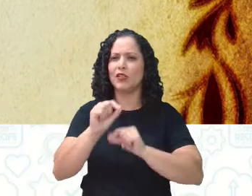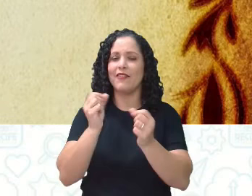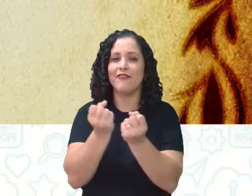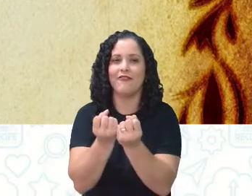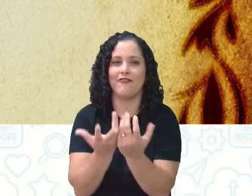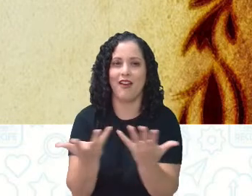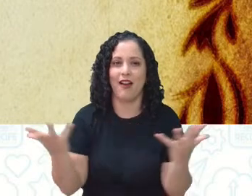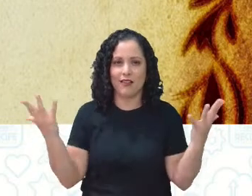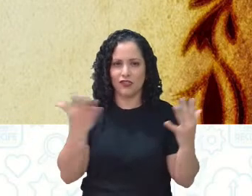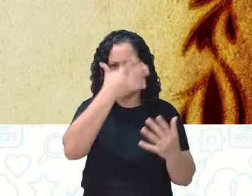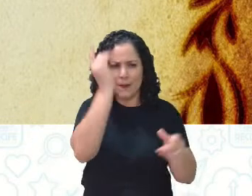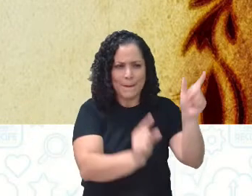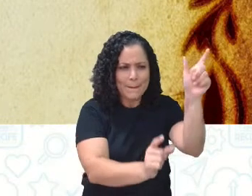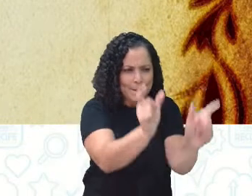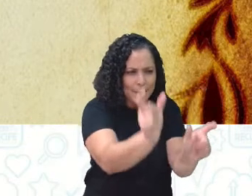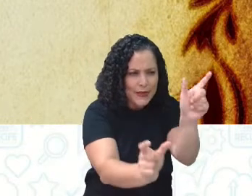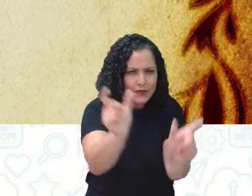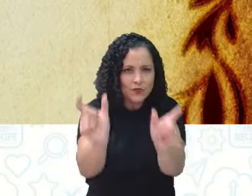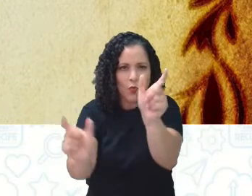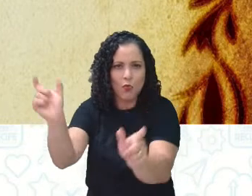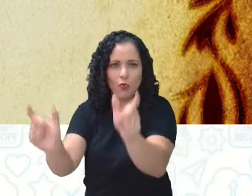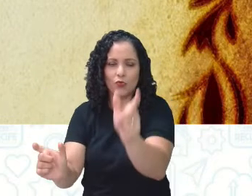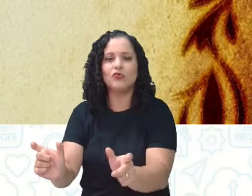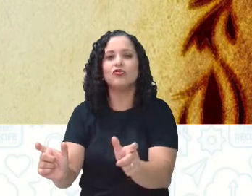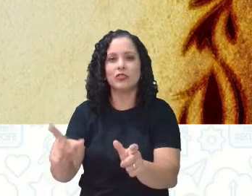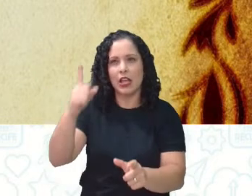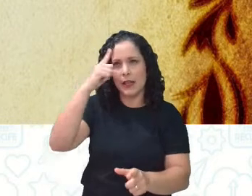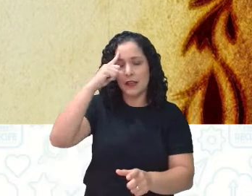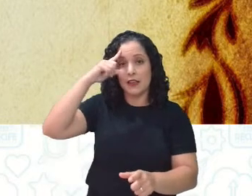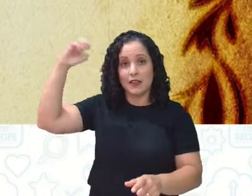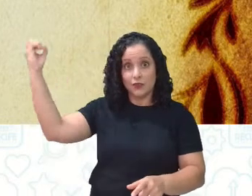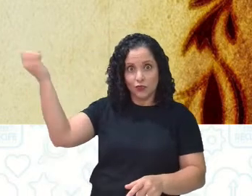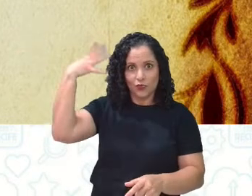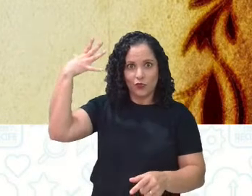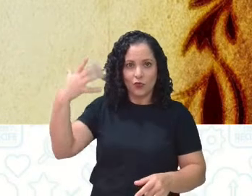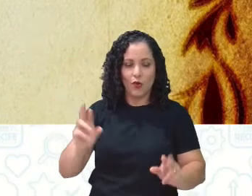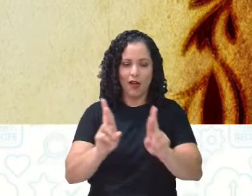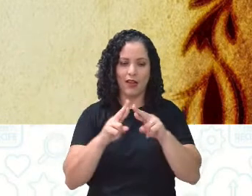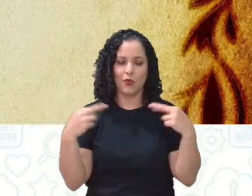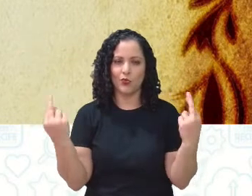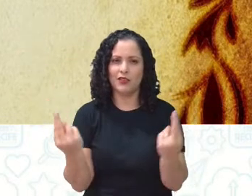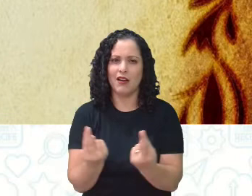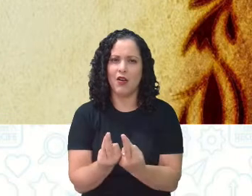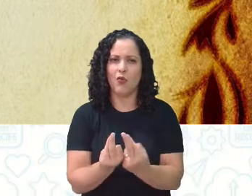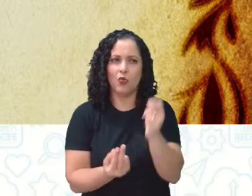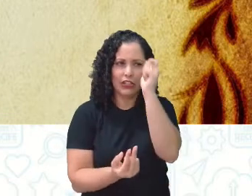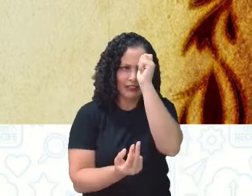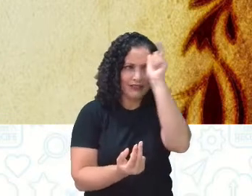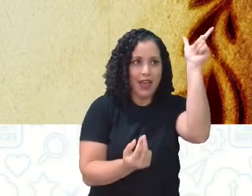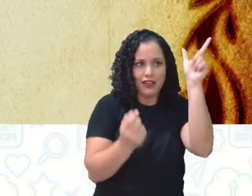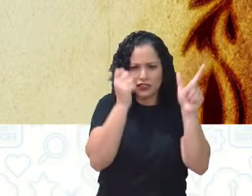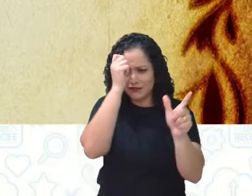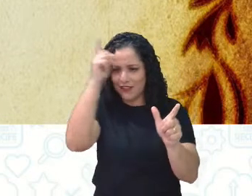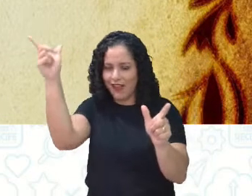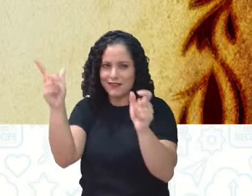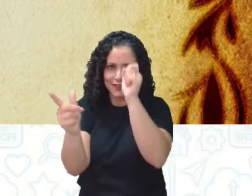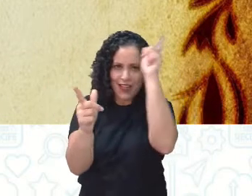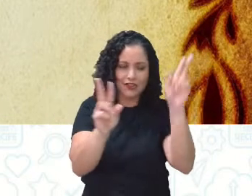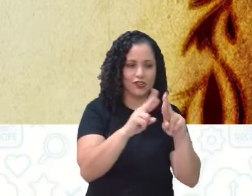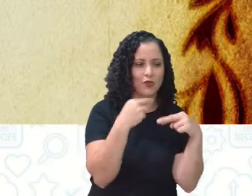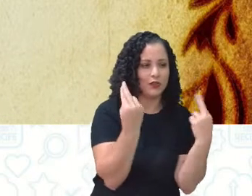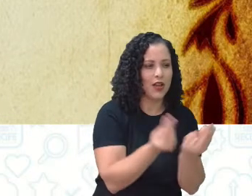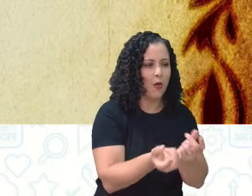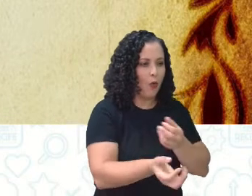pensadores iluministas em uma reunião. Eles debatiam e divulgavam suas ideias em clubes, cafés